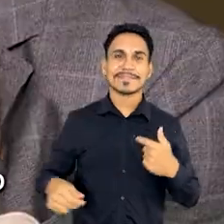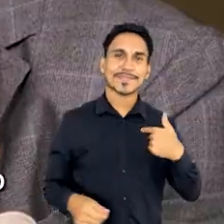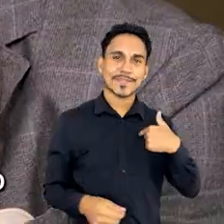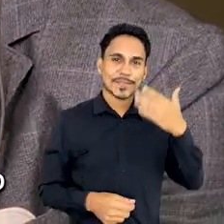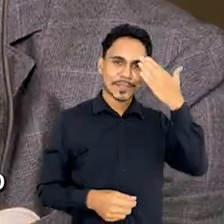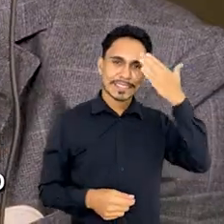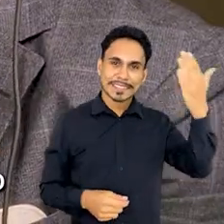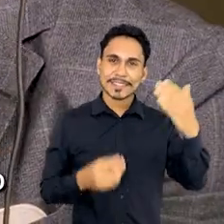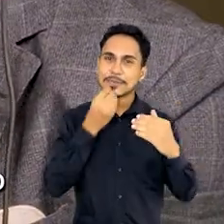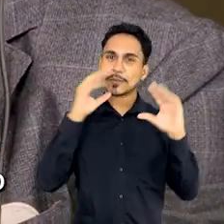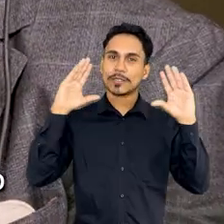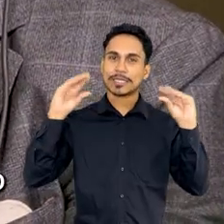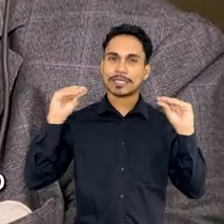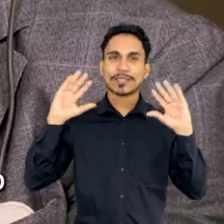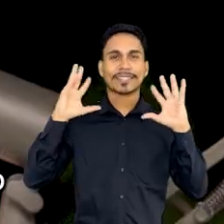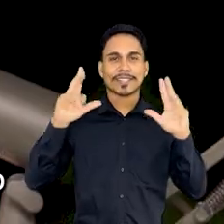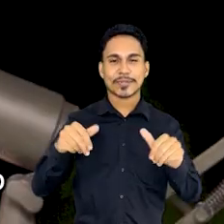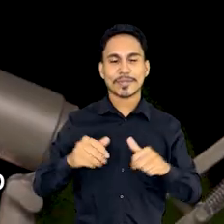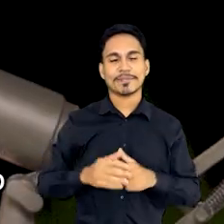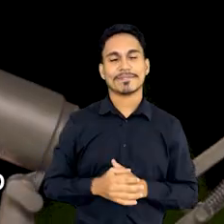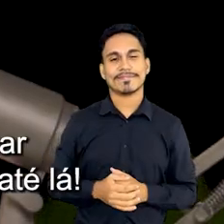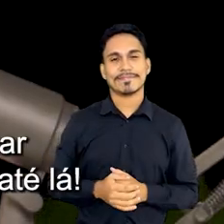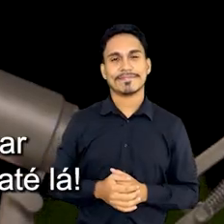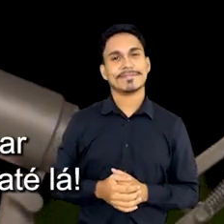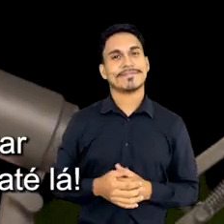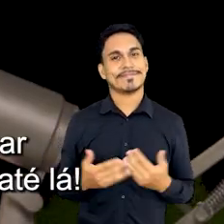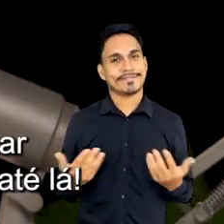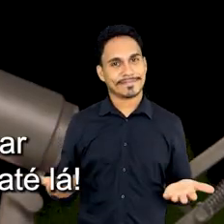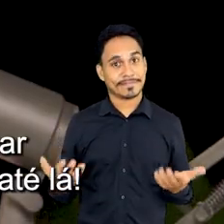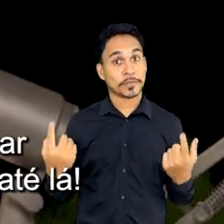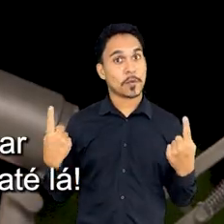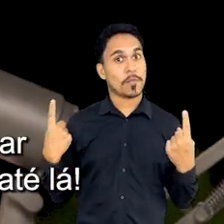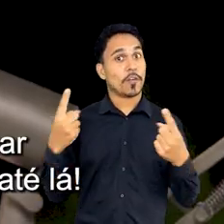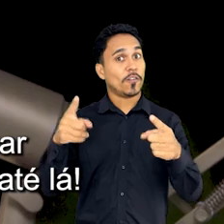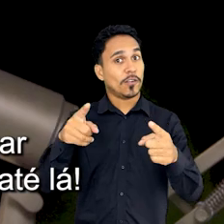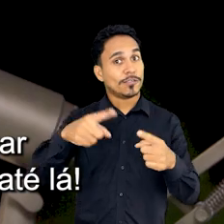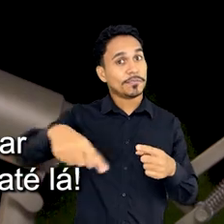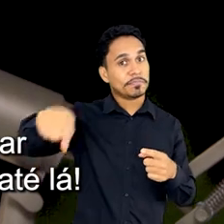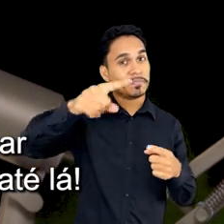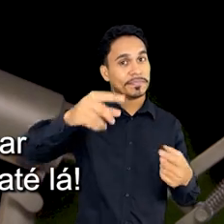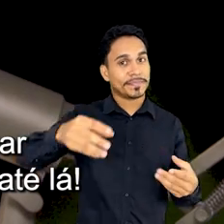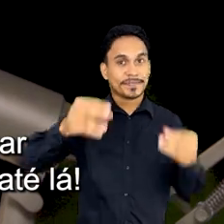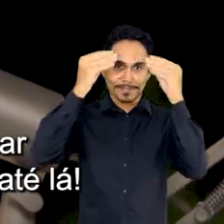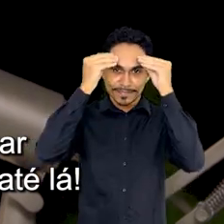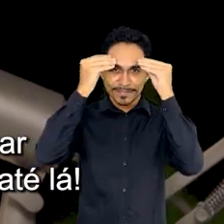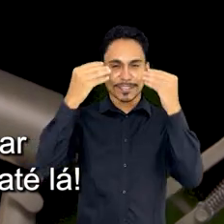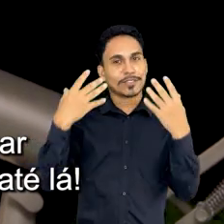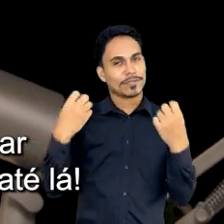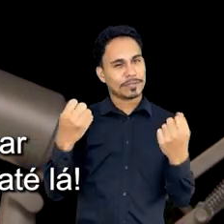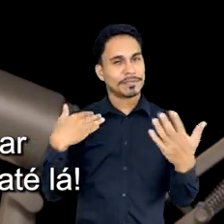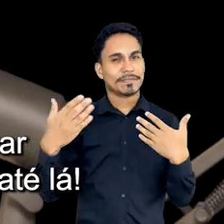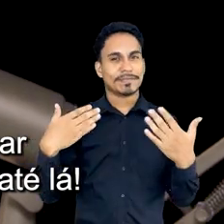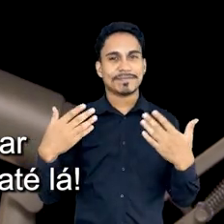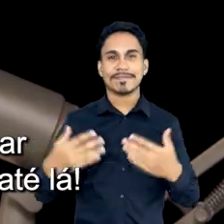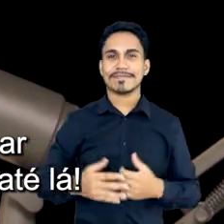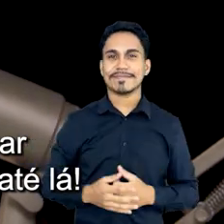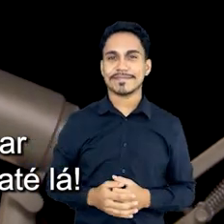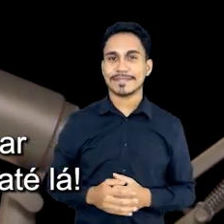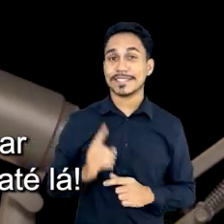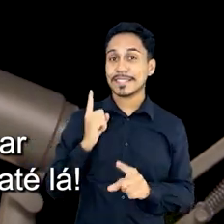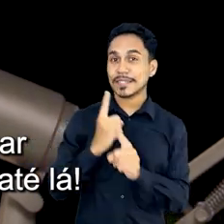Eu que agradeço uma boa noite a todos é isso gente ó as provocações estão aí vamos di alugar